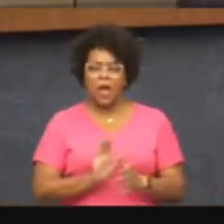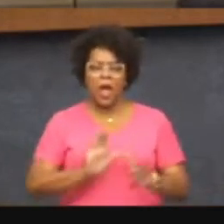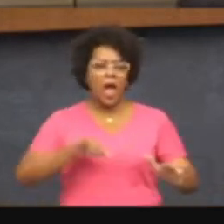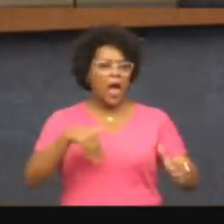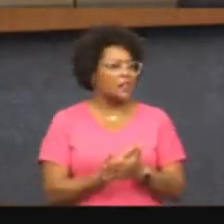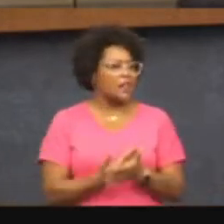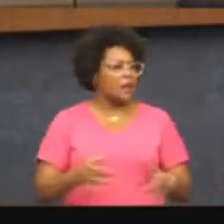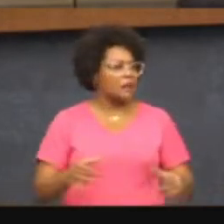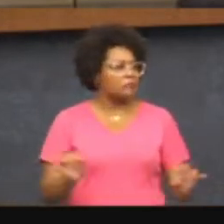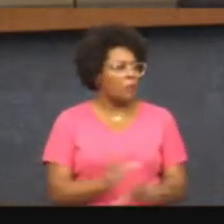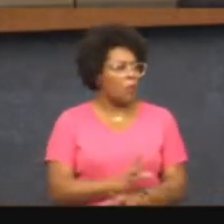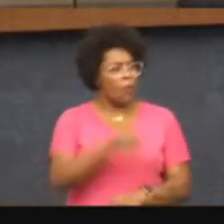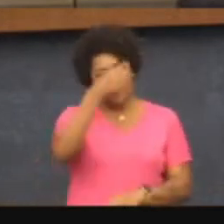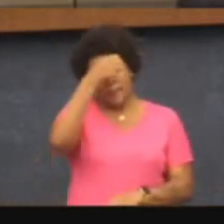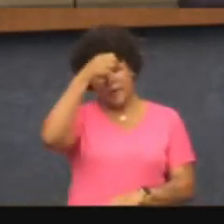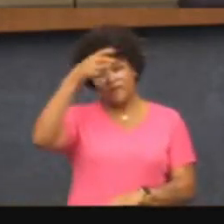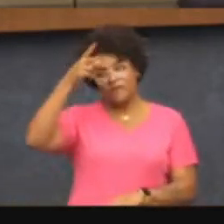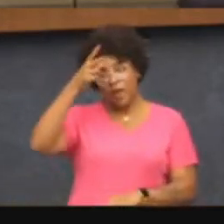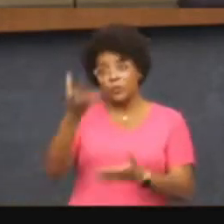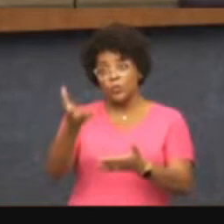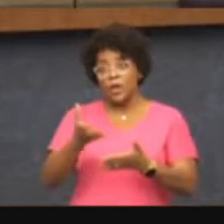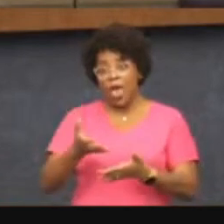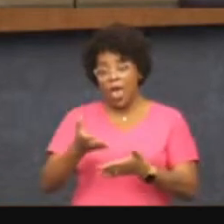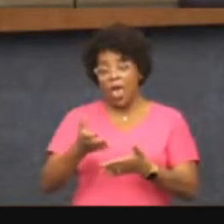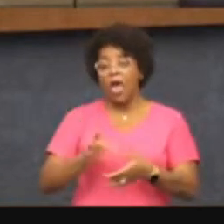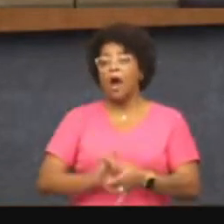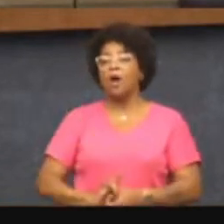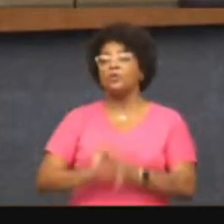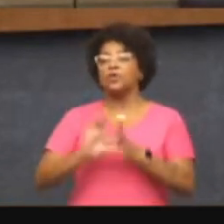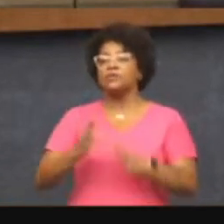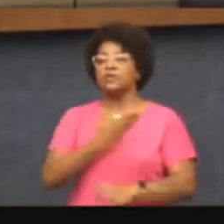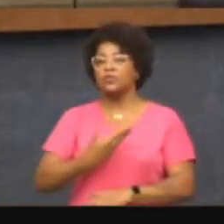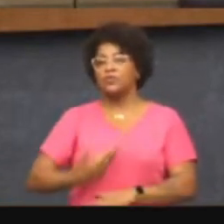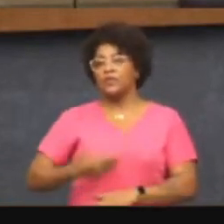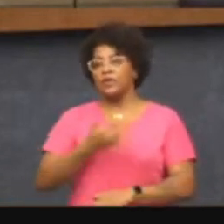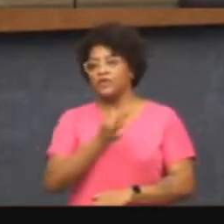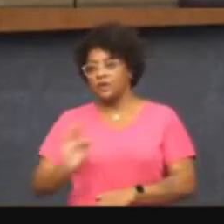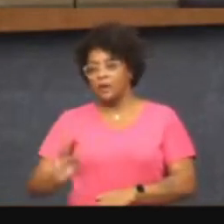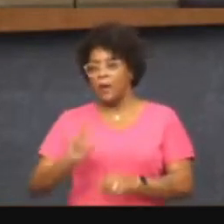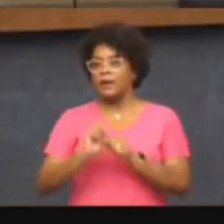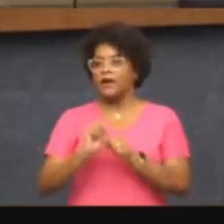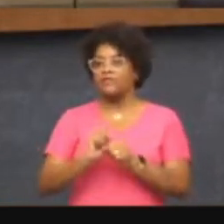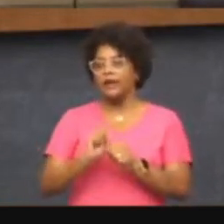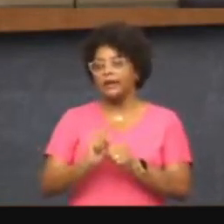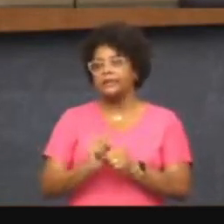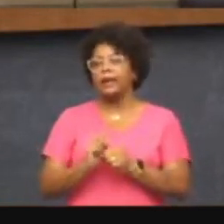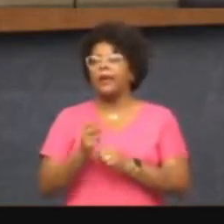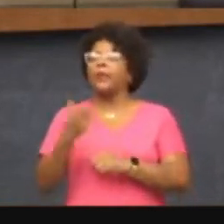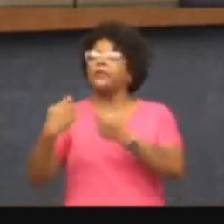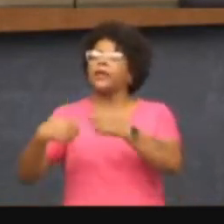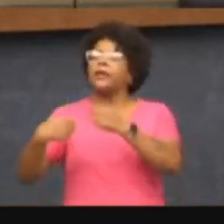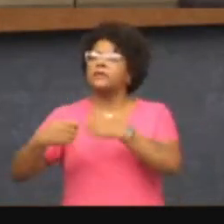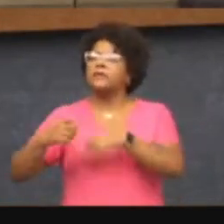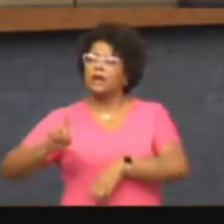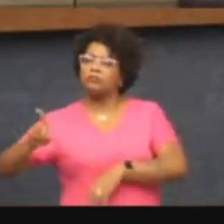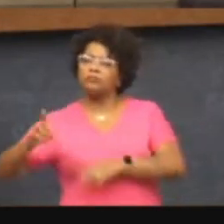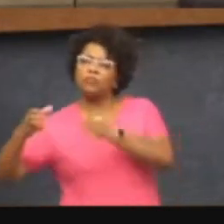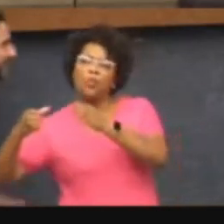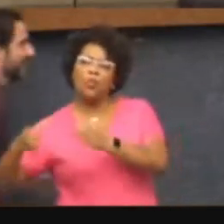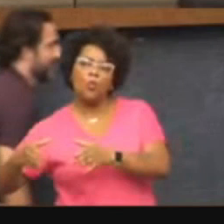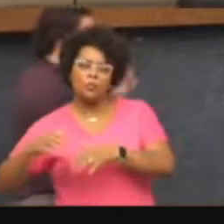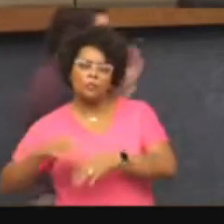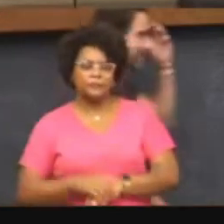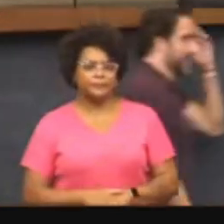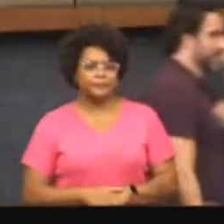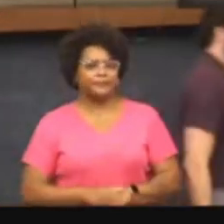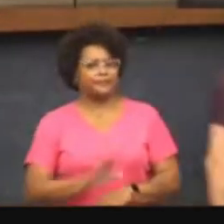quer autorização do governo federal para começar algumas intervenções no local. Aí vem uma questão. A gente já tem a